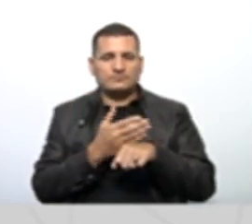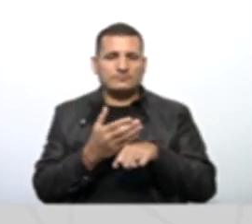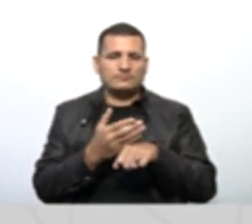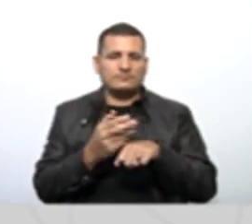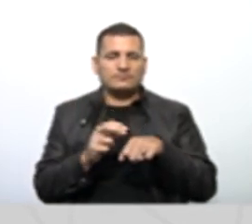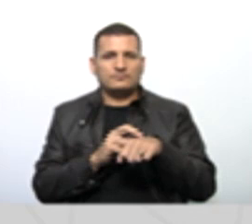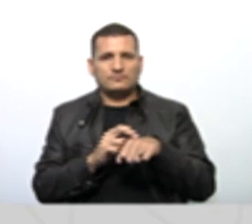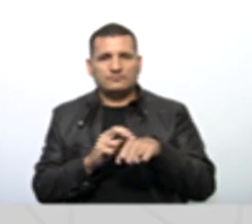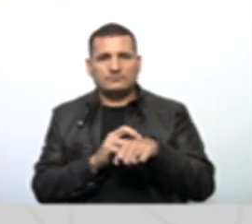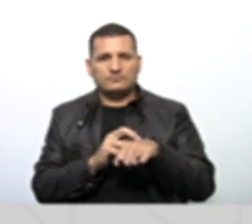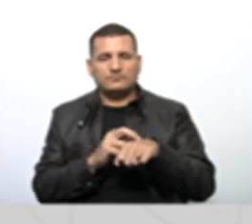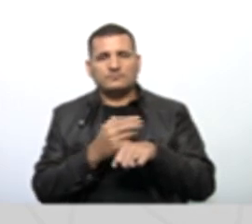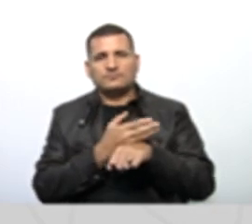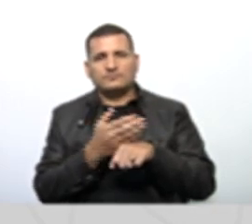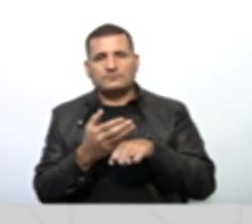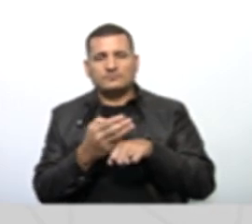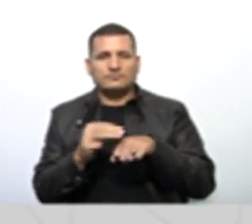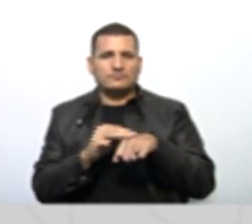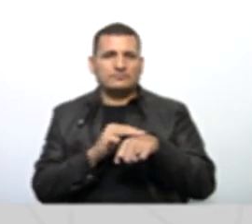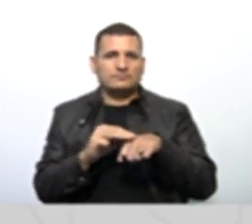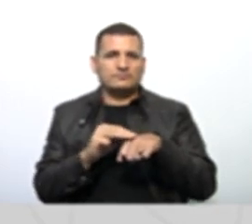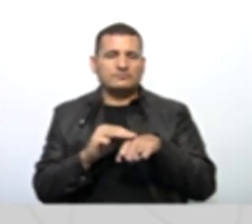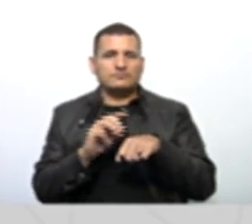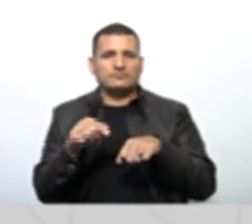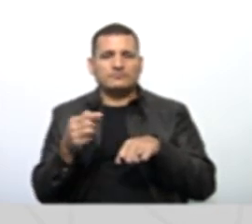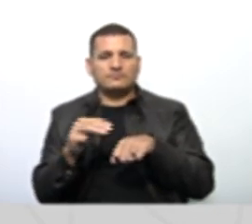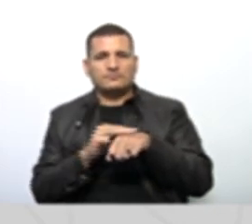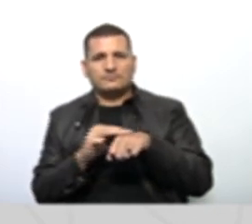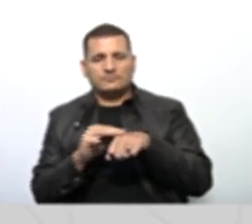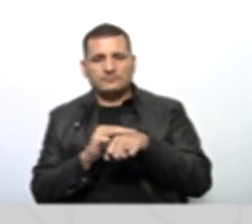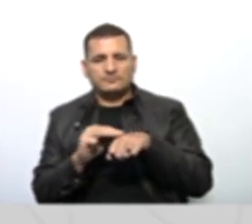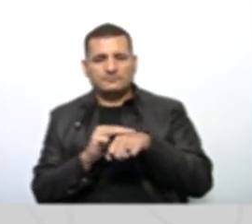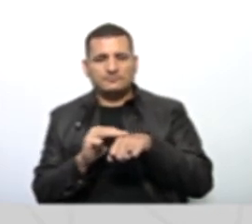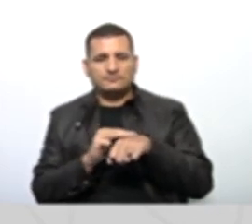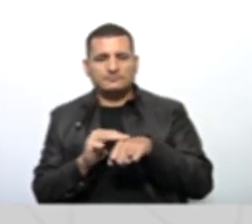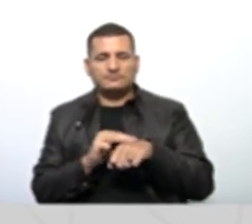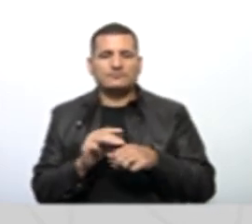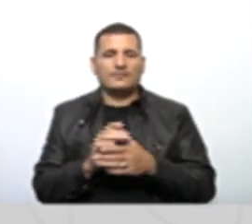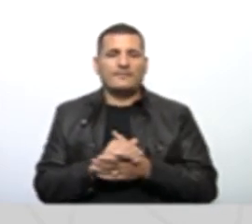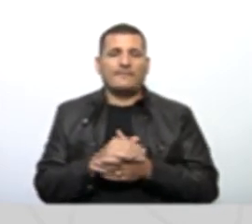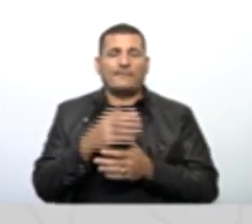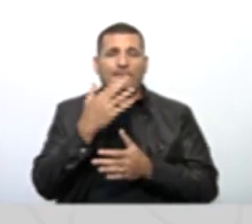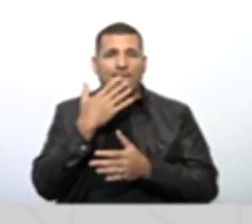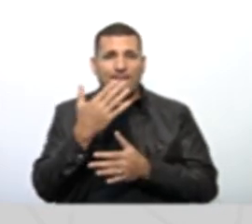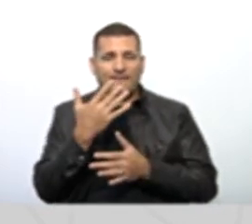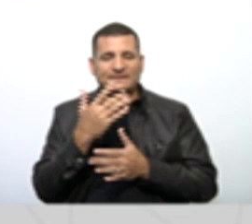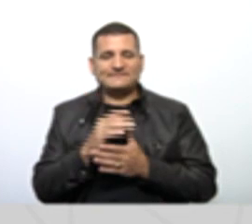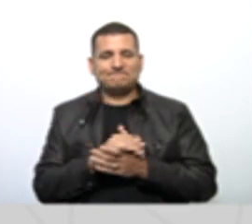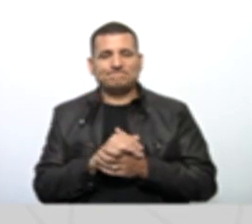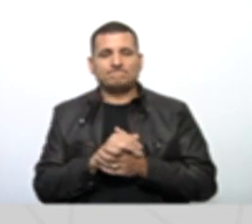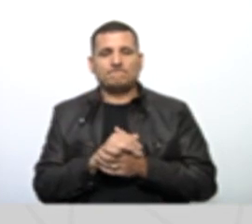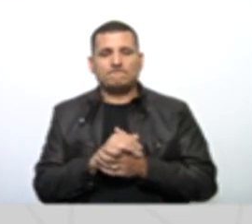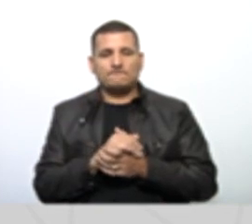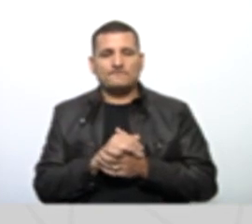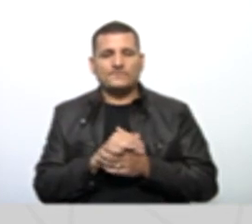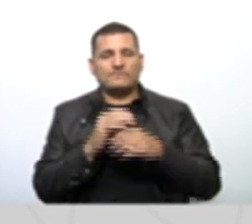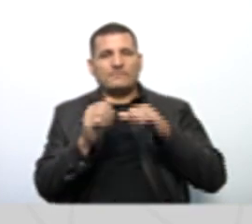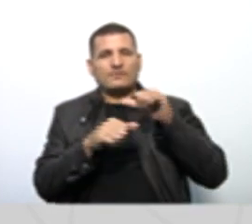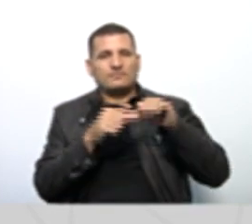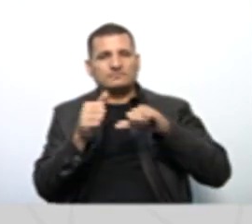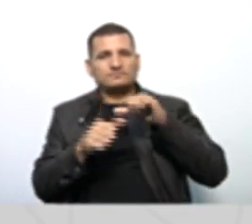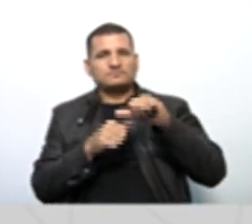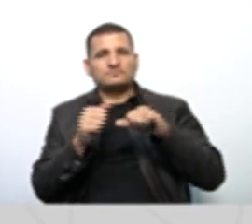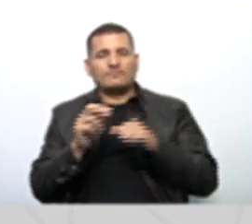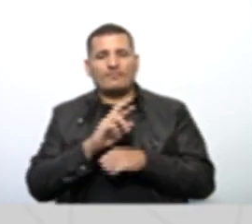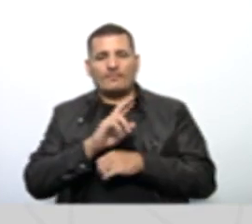branco marrom que o marrom observe pessoal que as cores iniciais aqui elas mudam